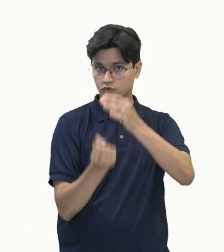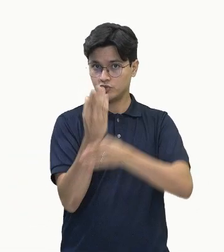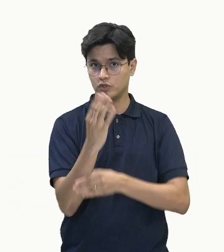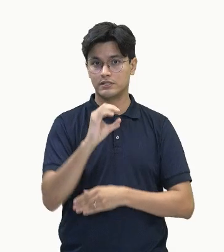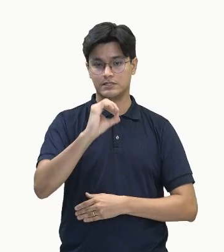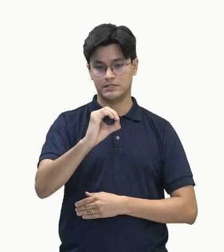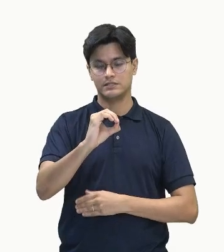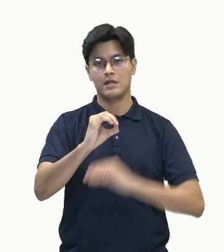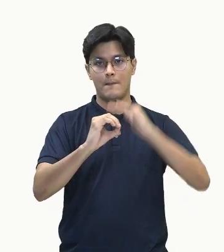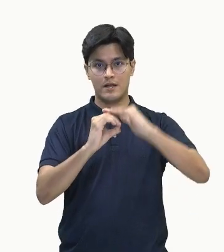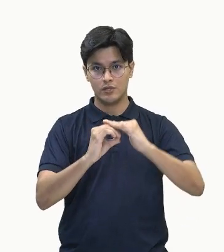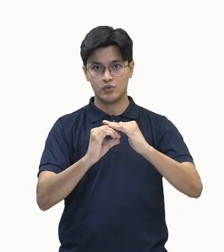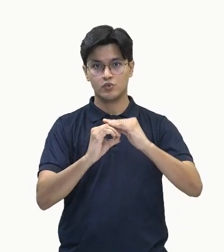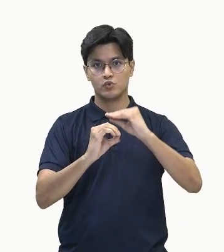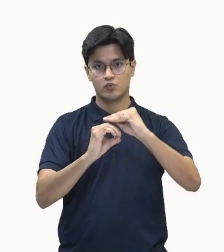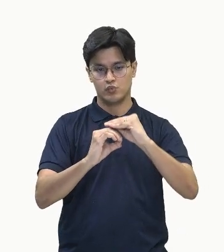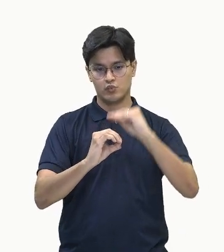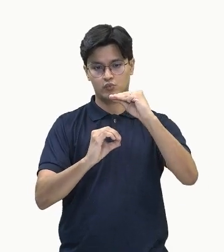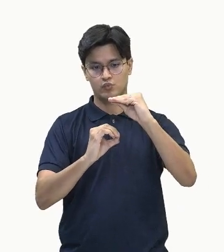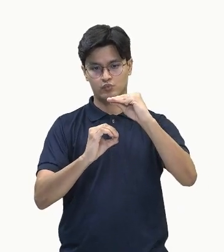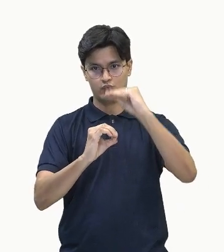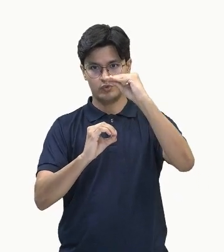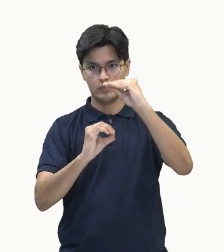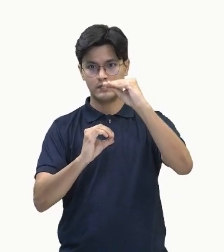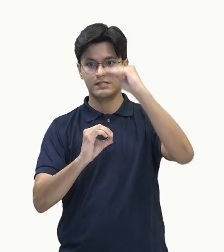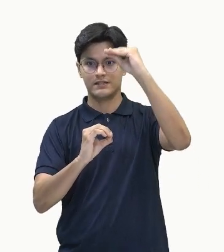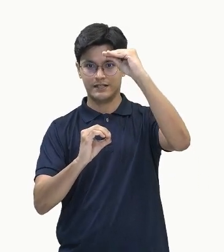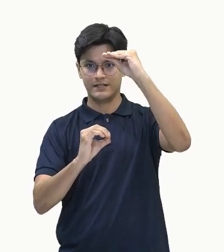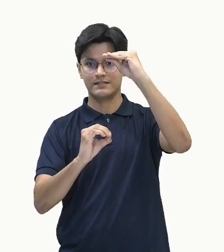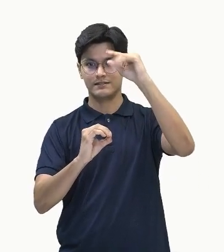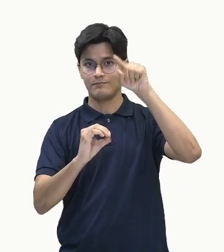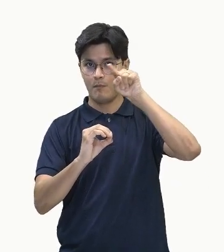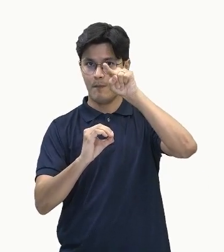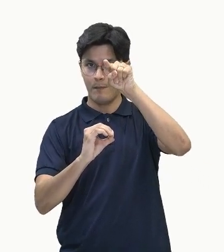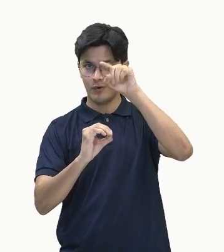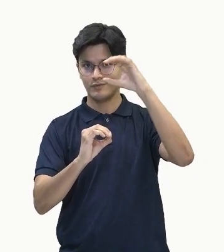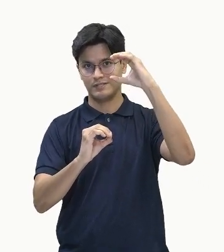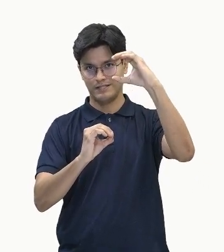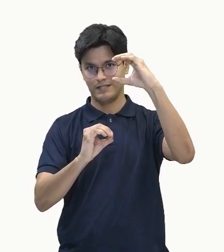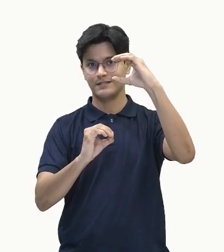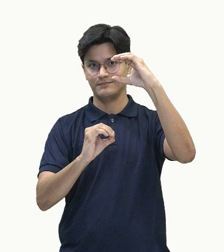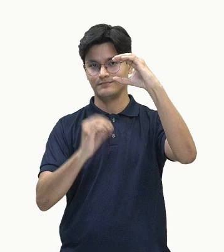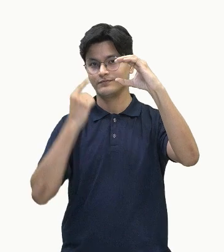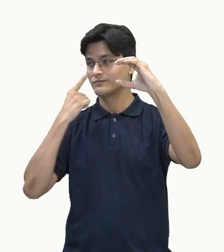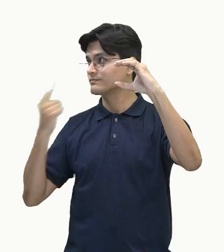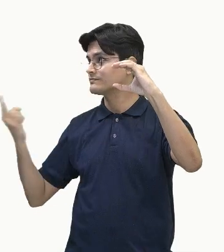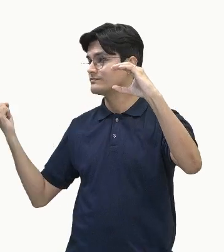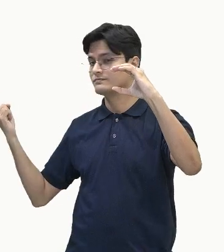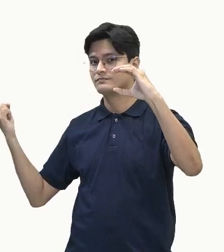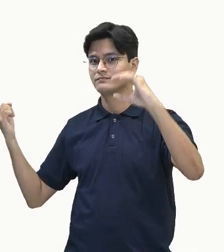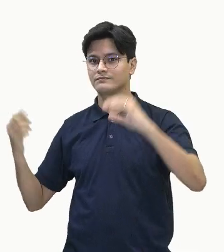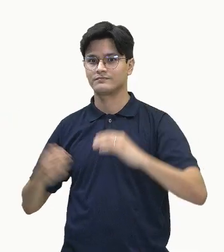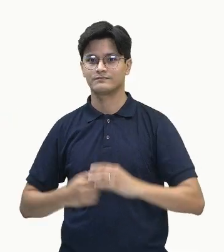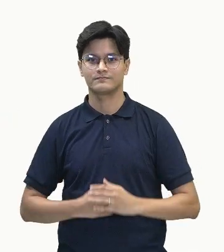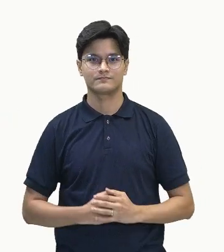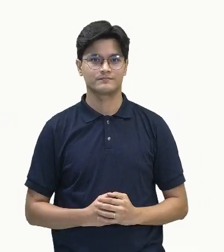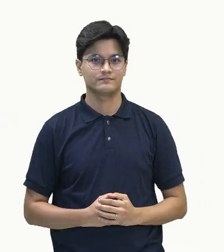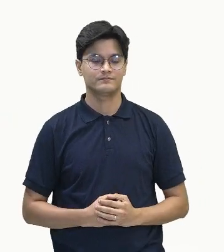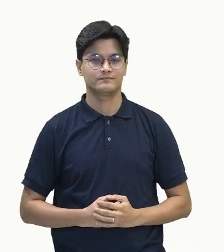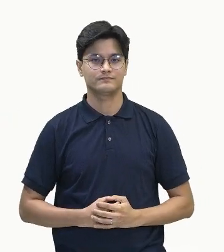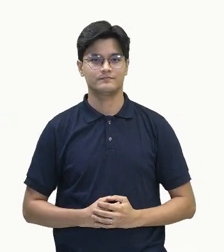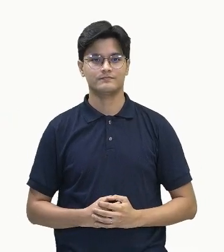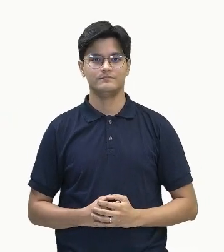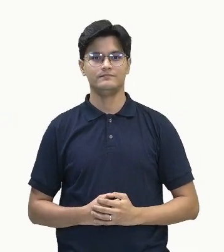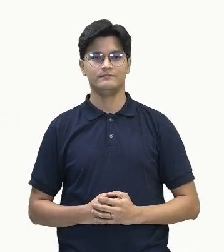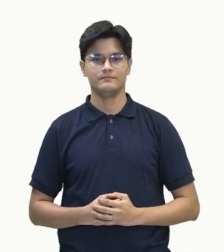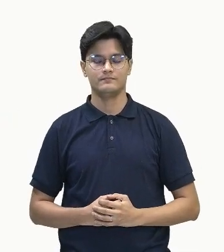3 unidades. Por esse motivo que o ponto C está aqui em cima. Só vou trocar aqui a cor, tá? O ponto C está aqui